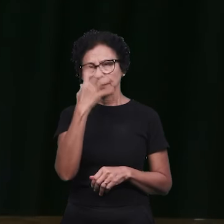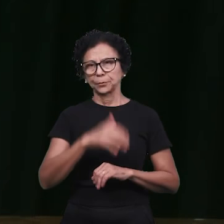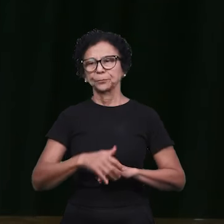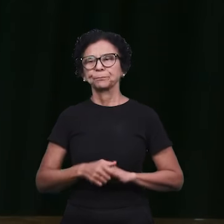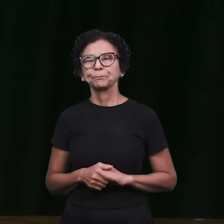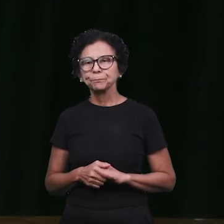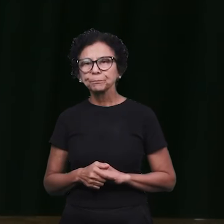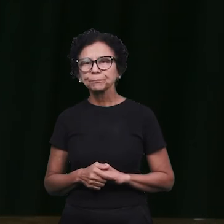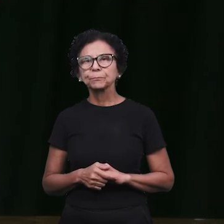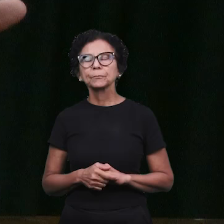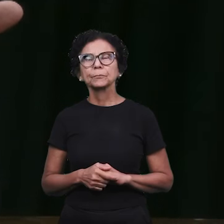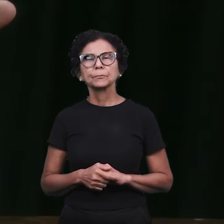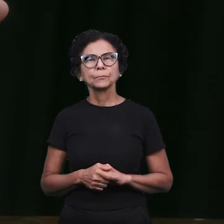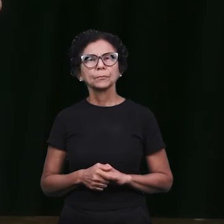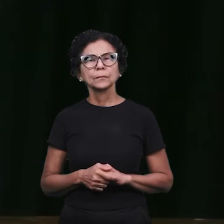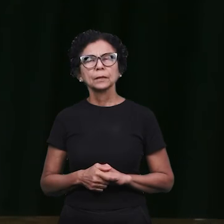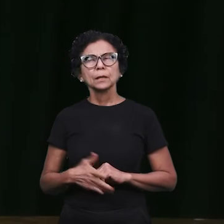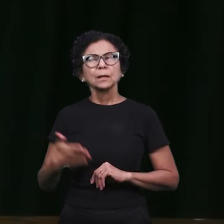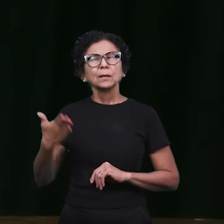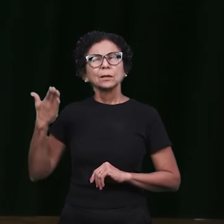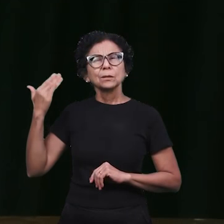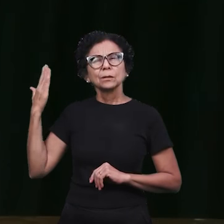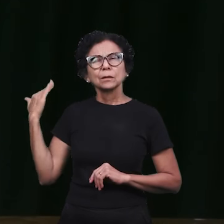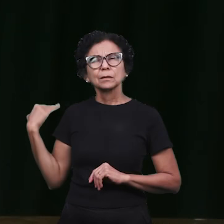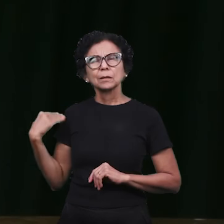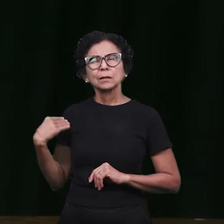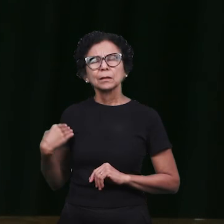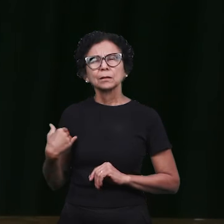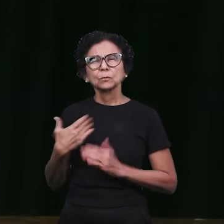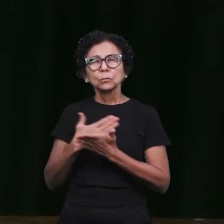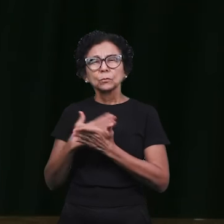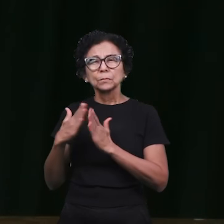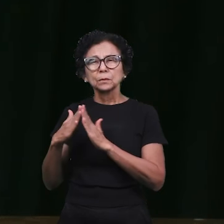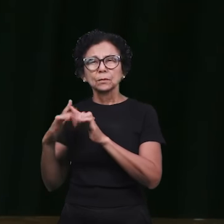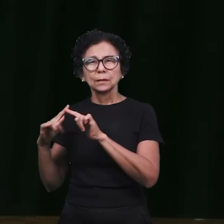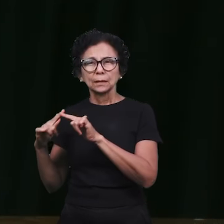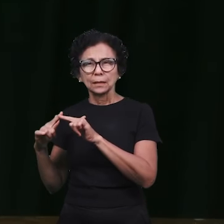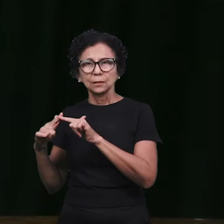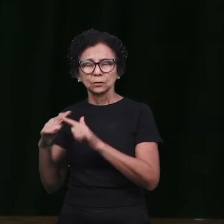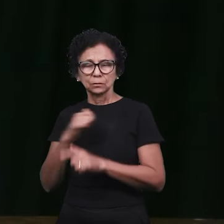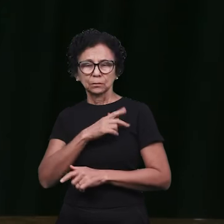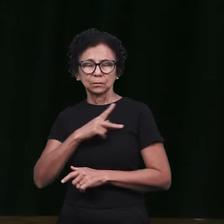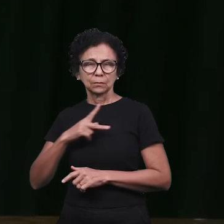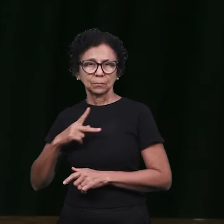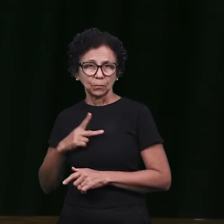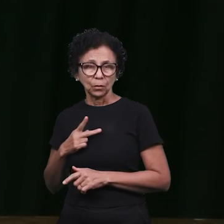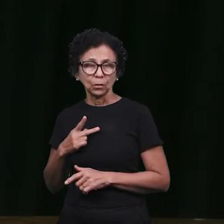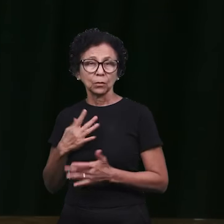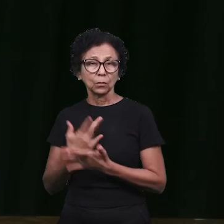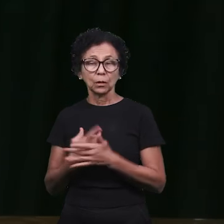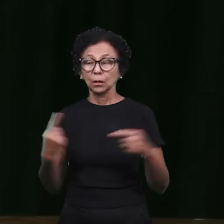nos cerca. Lá na igreja primitiva, a grande oposição era